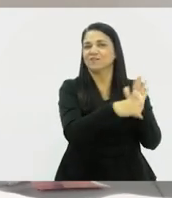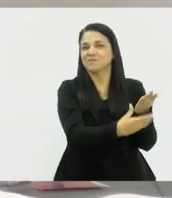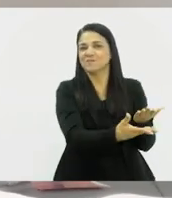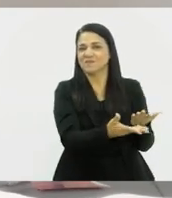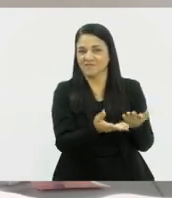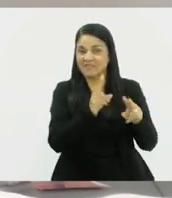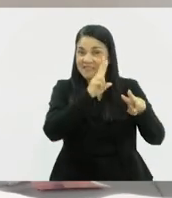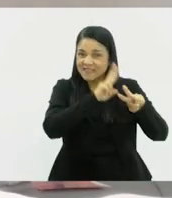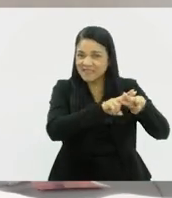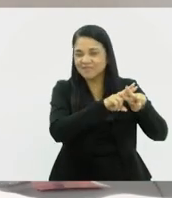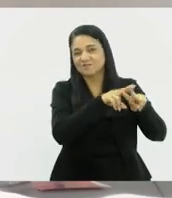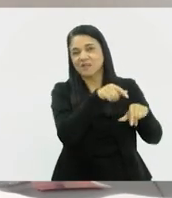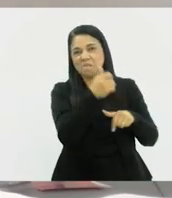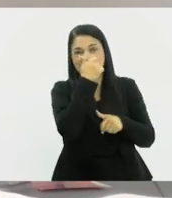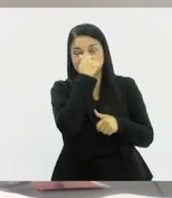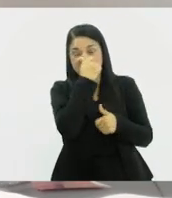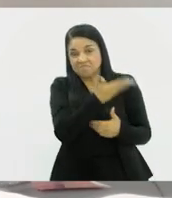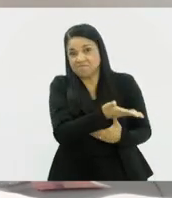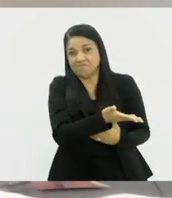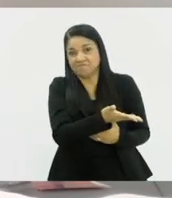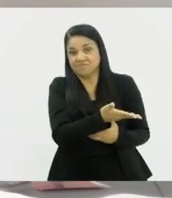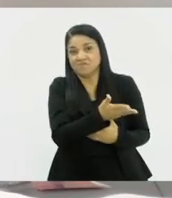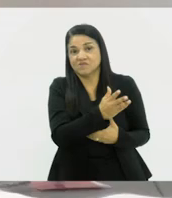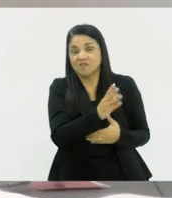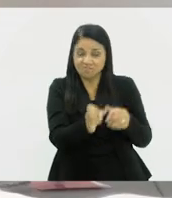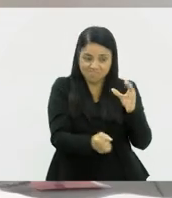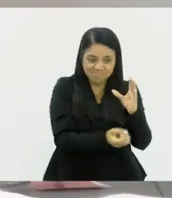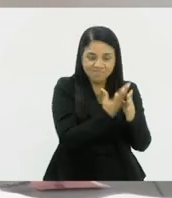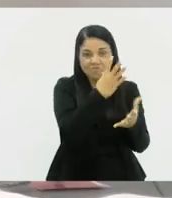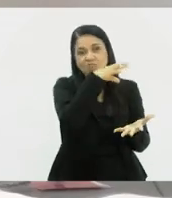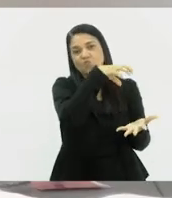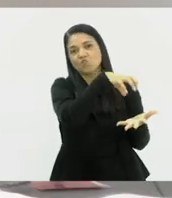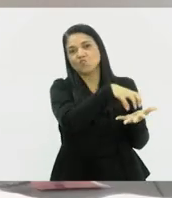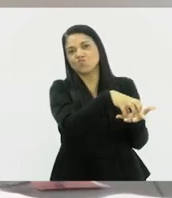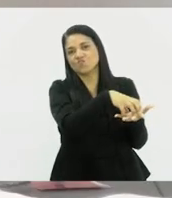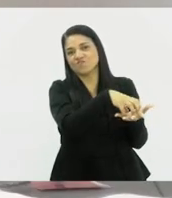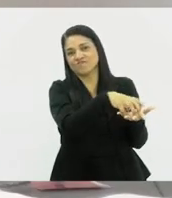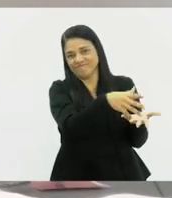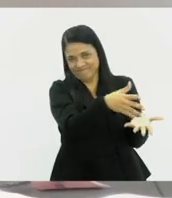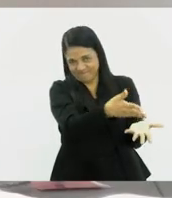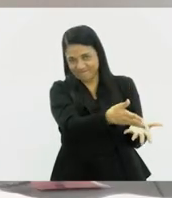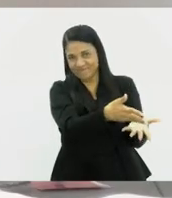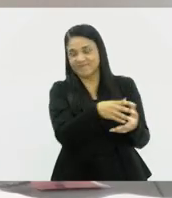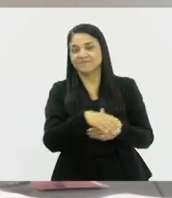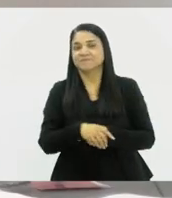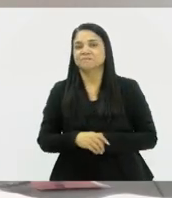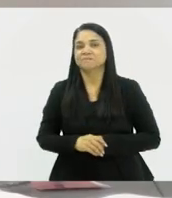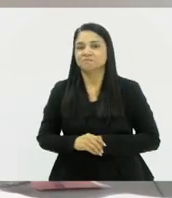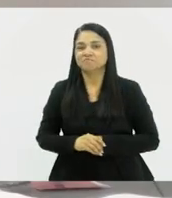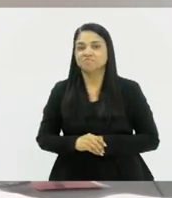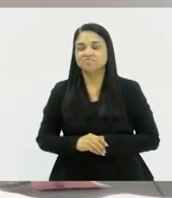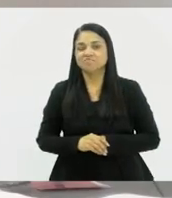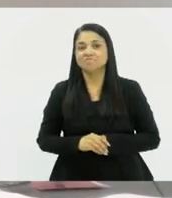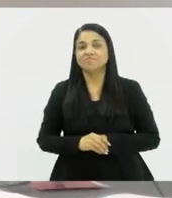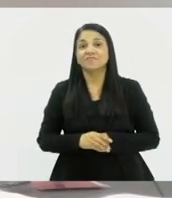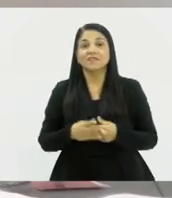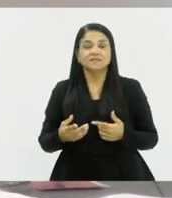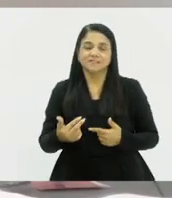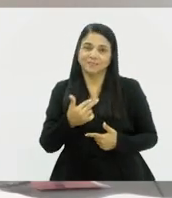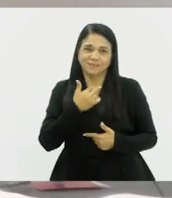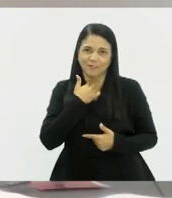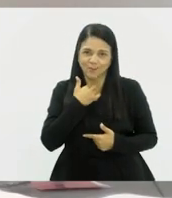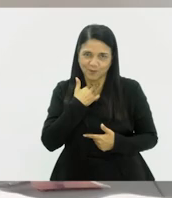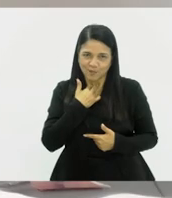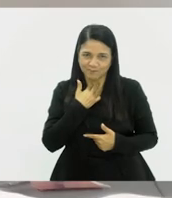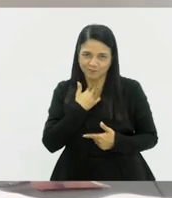e acaba criando um polo de cooptação Então nós não podemos legislar sobre este ponto